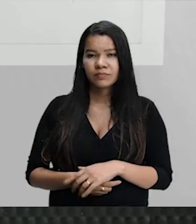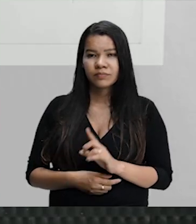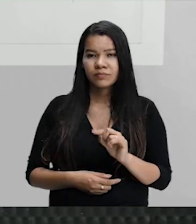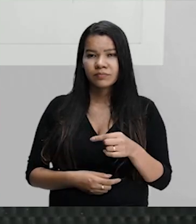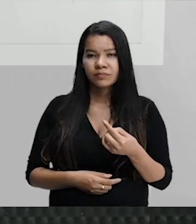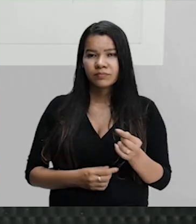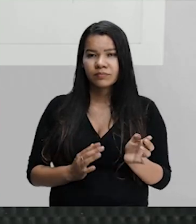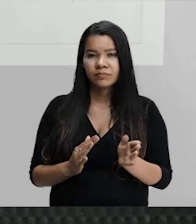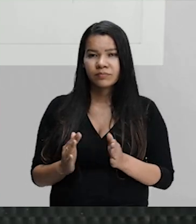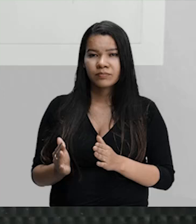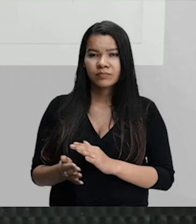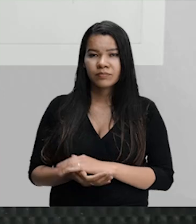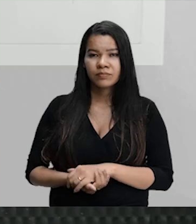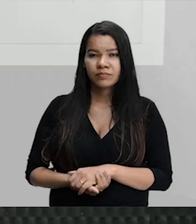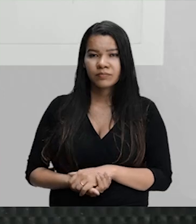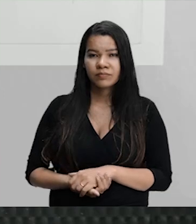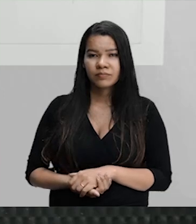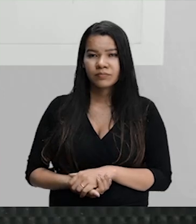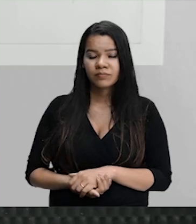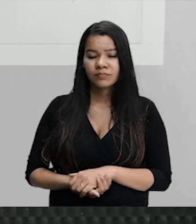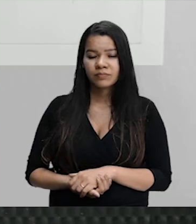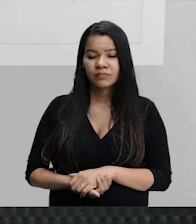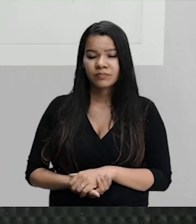período, né,